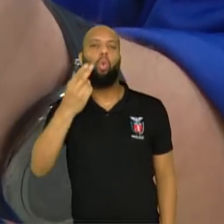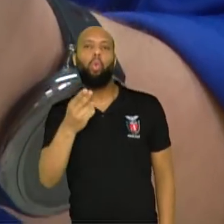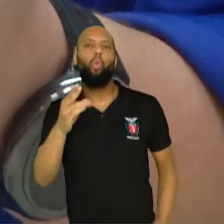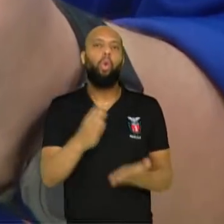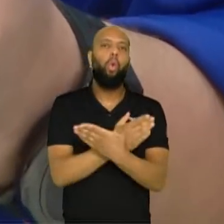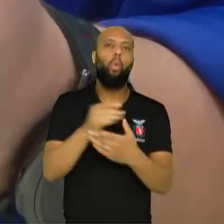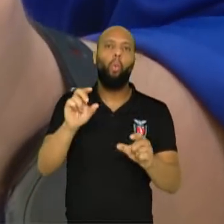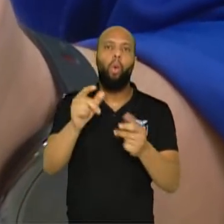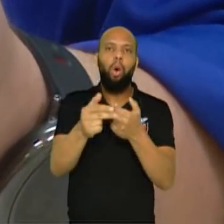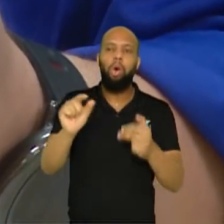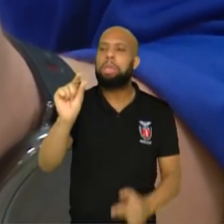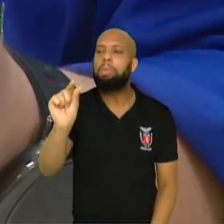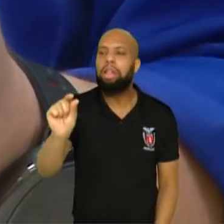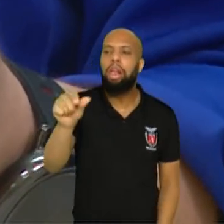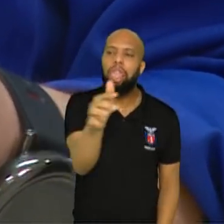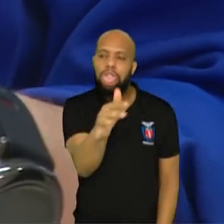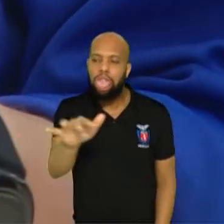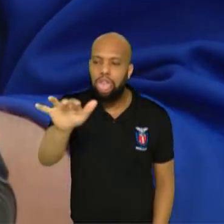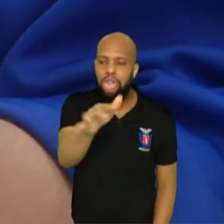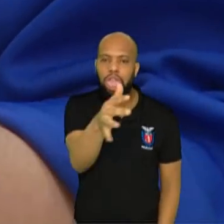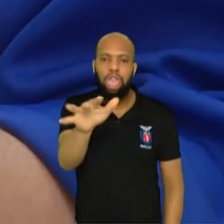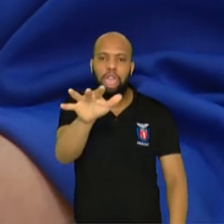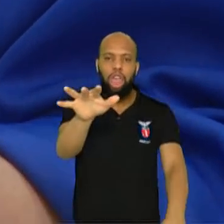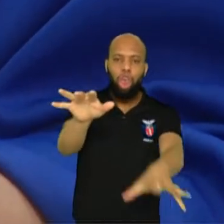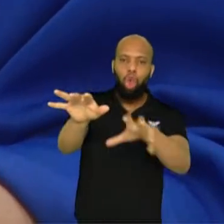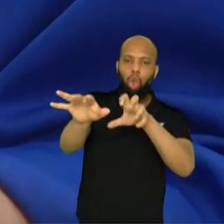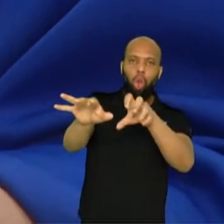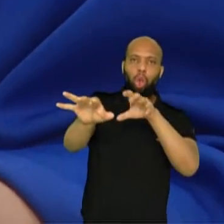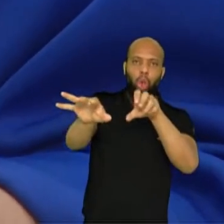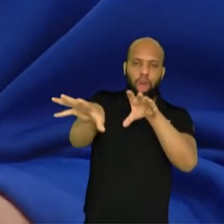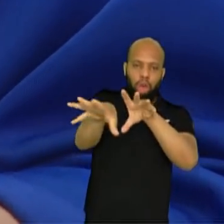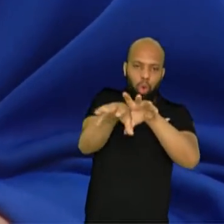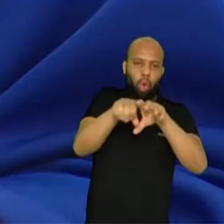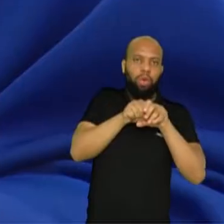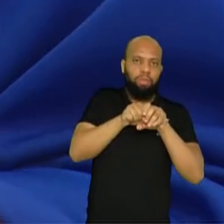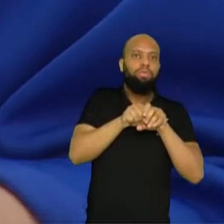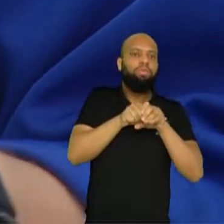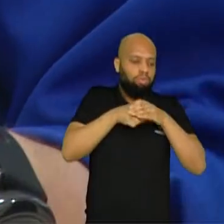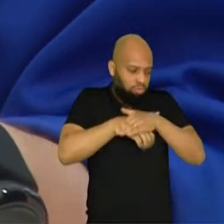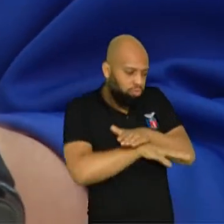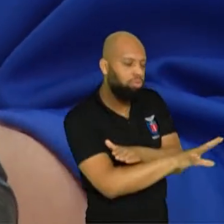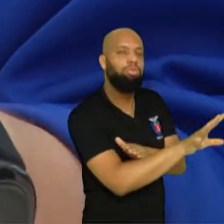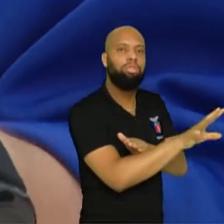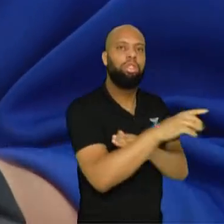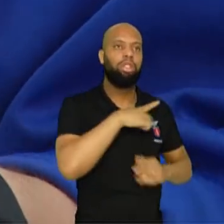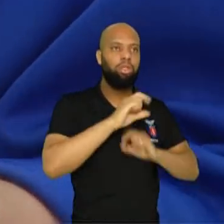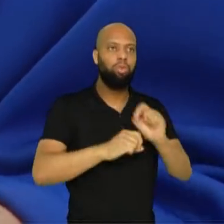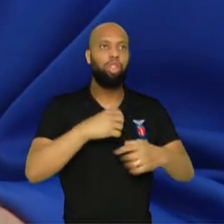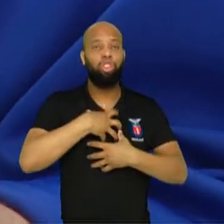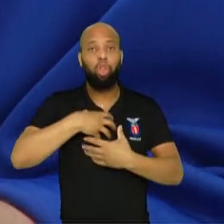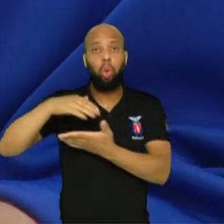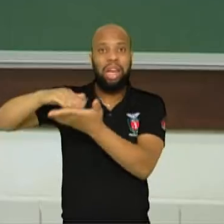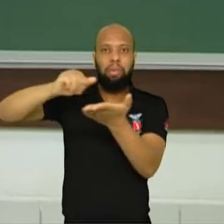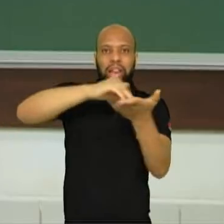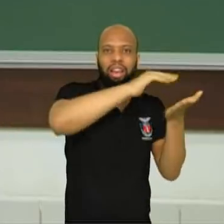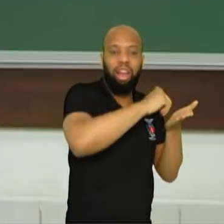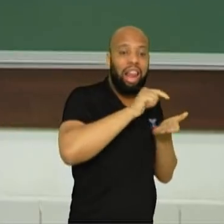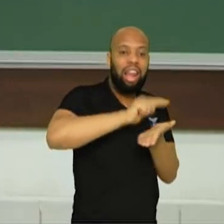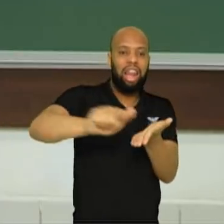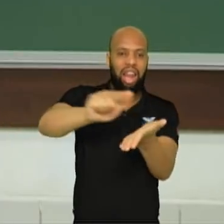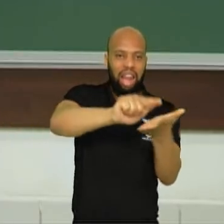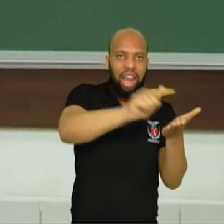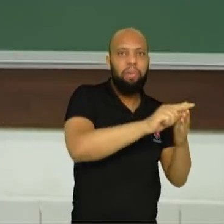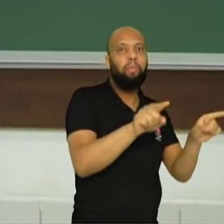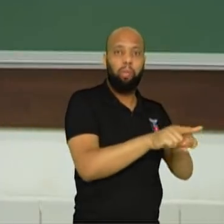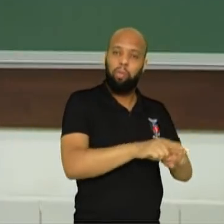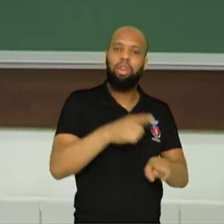absorvidos por ela, ela vai usar como forma de energia, e depois ela vai deixar o oceano, de uma certa forma, mais limpinho. E aí a